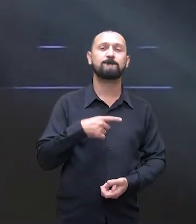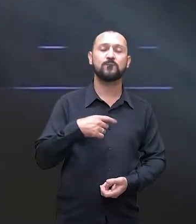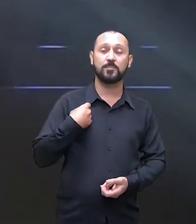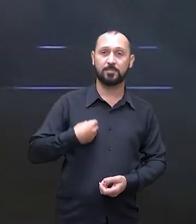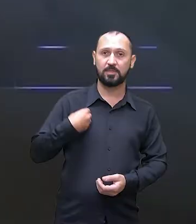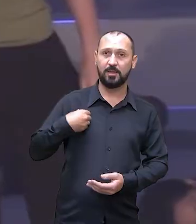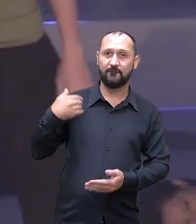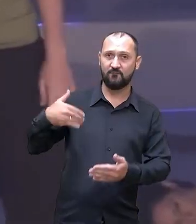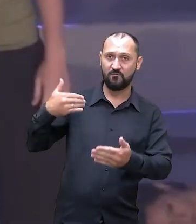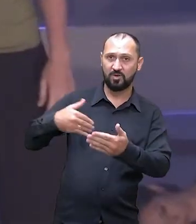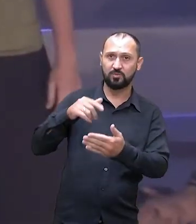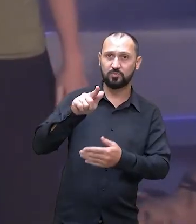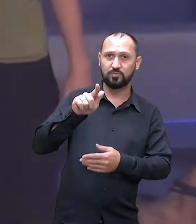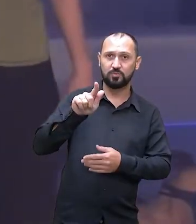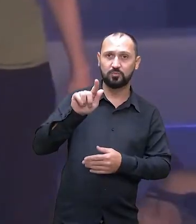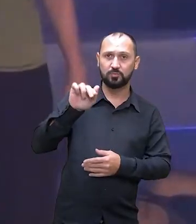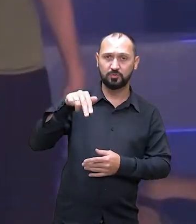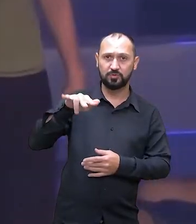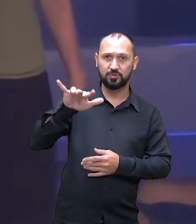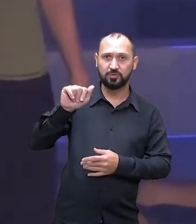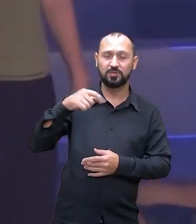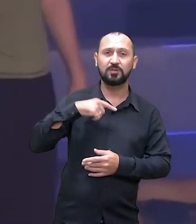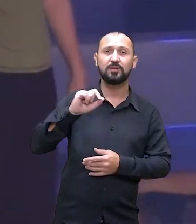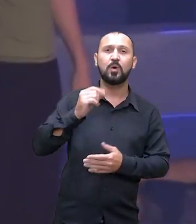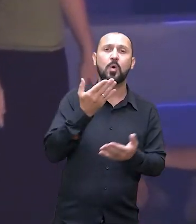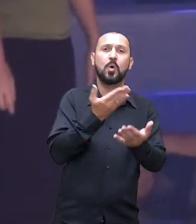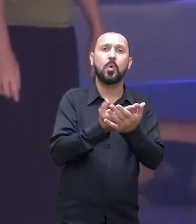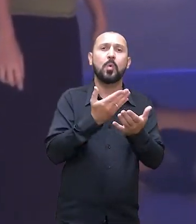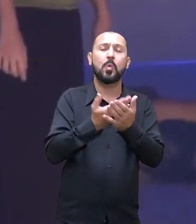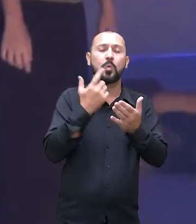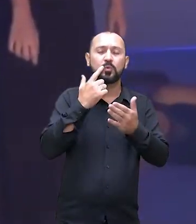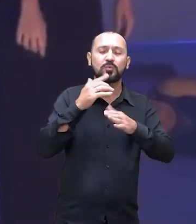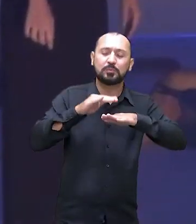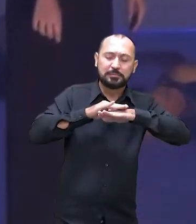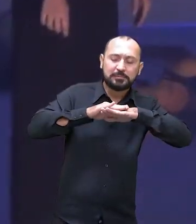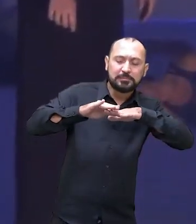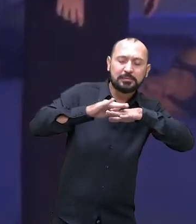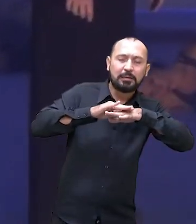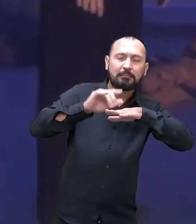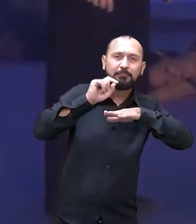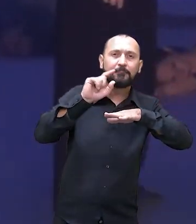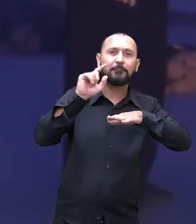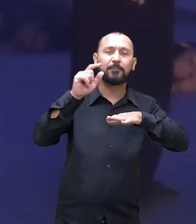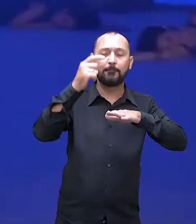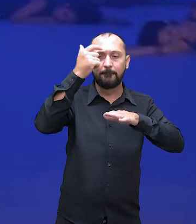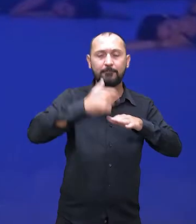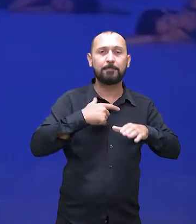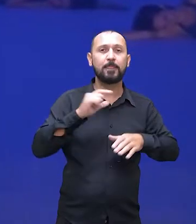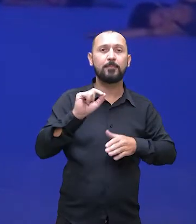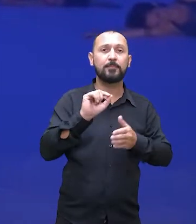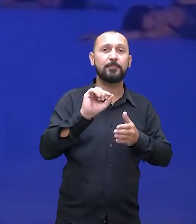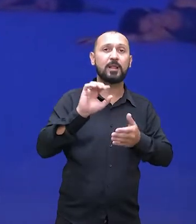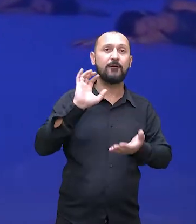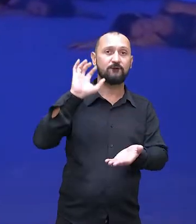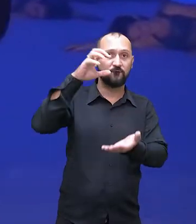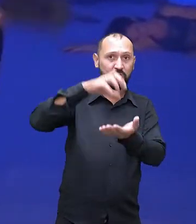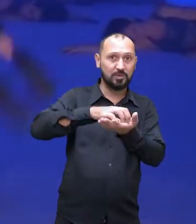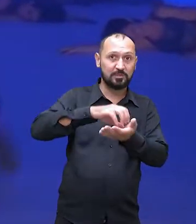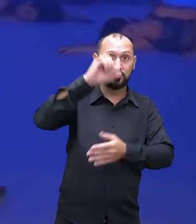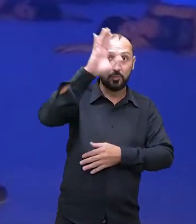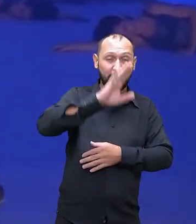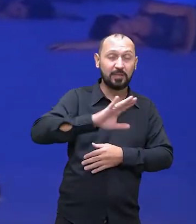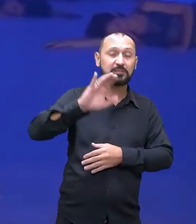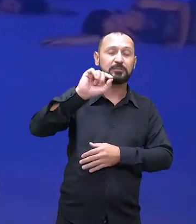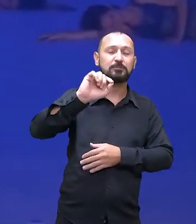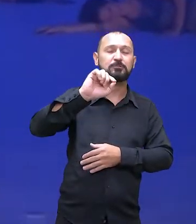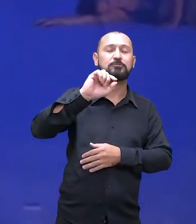Grande marco na trajetória da ginga, o espetáculo Estudos de Superfície foi contemplado pela Funarte, Fundação